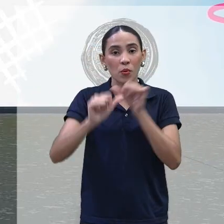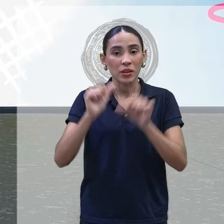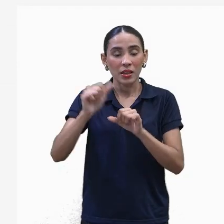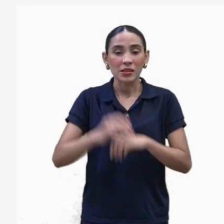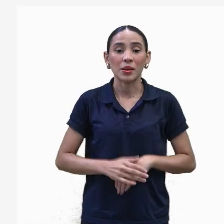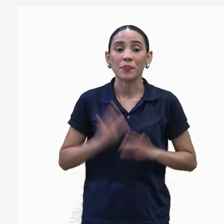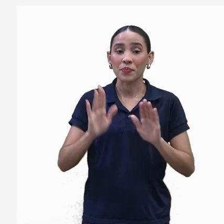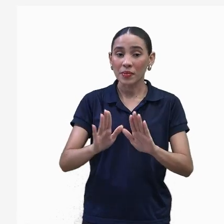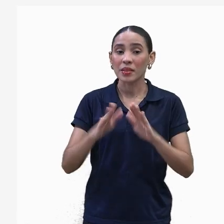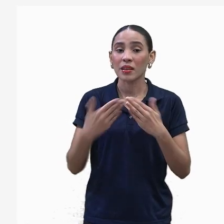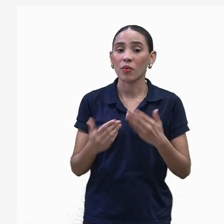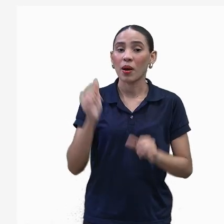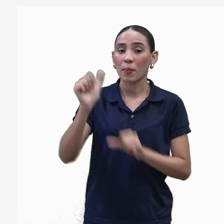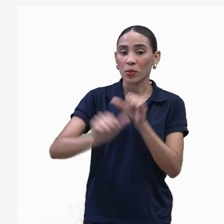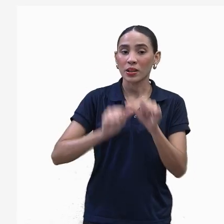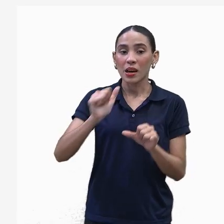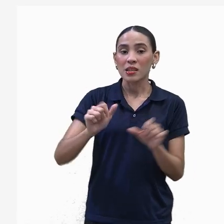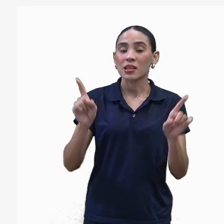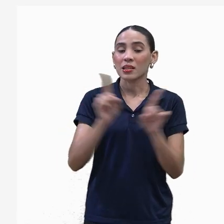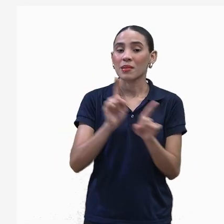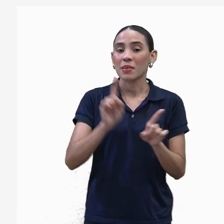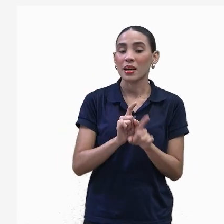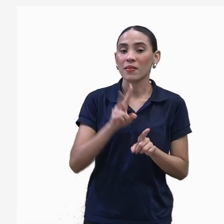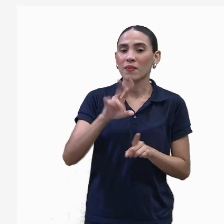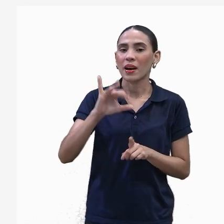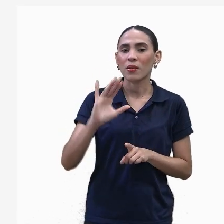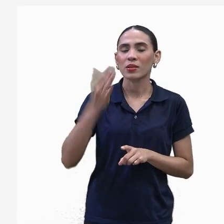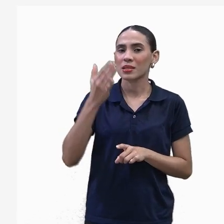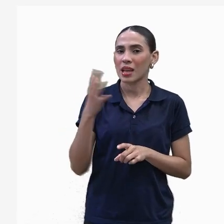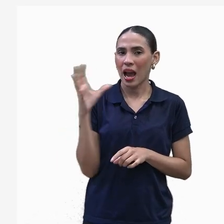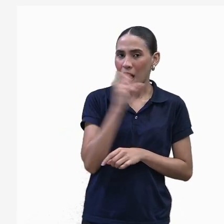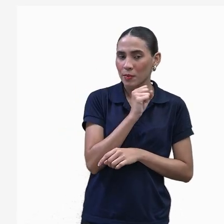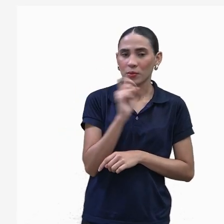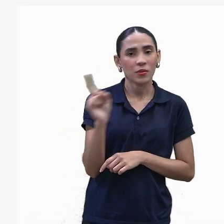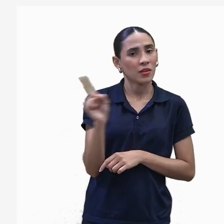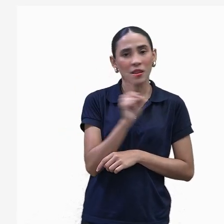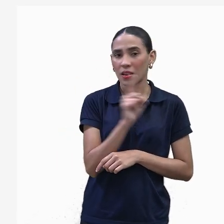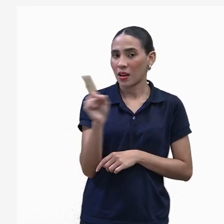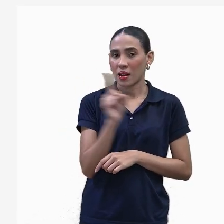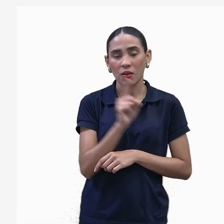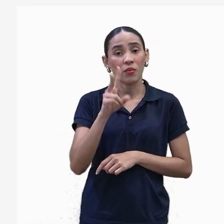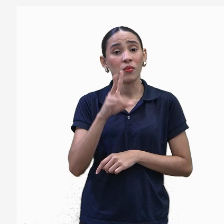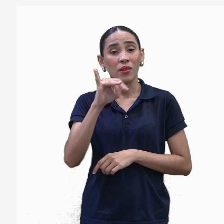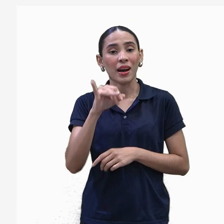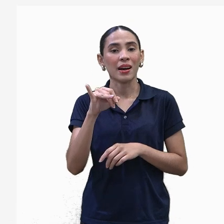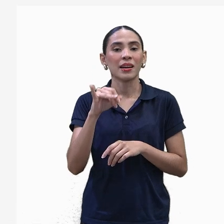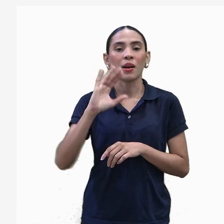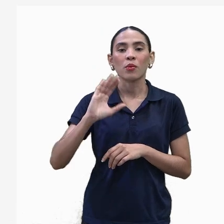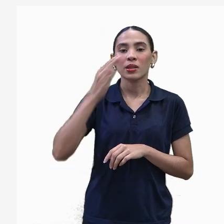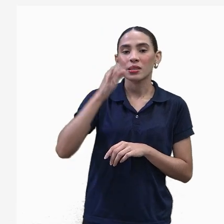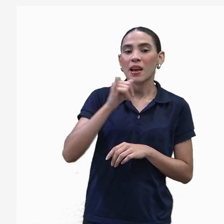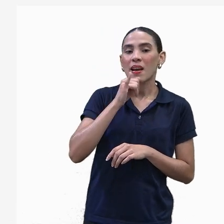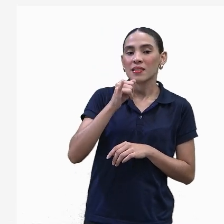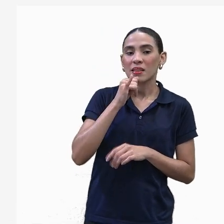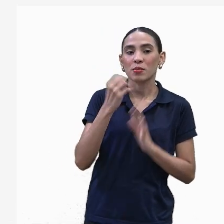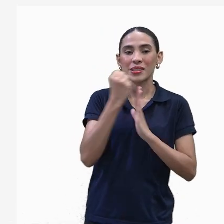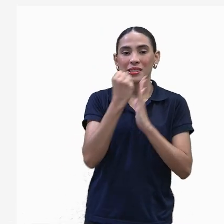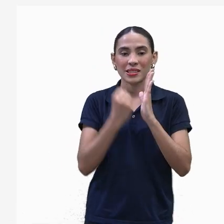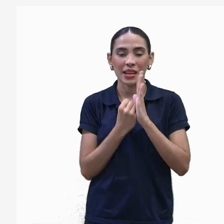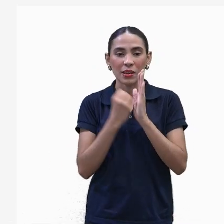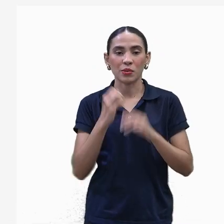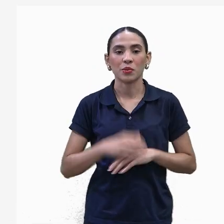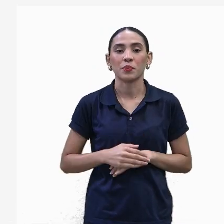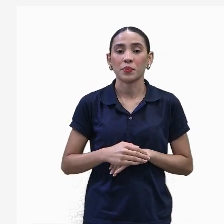E essa mudança, gente, ela vai ocorrer, não é de uma hora para outra, vai acontecer aproximadamente, olha só, entre os